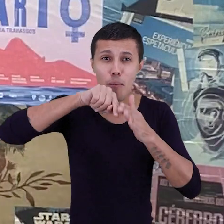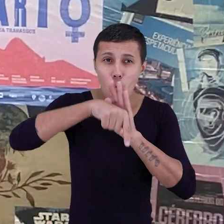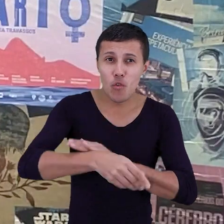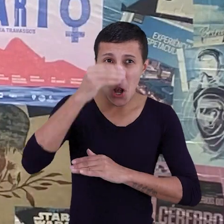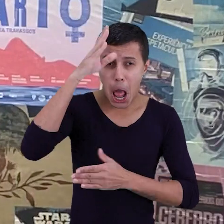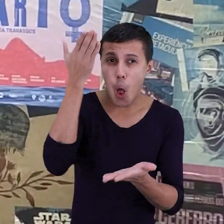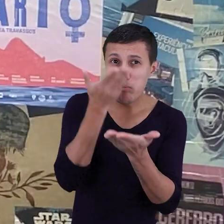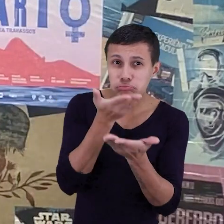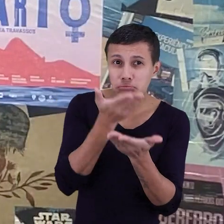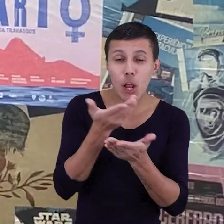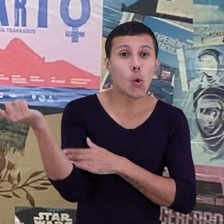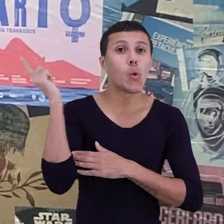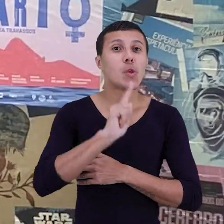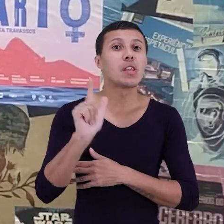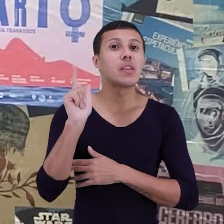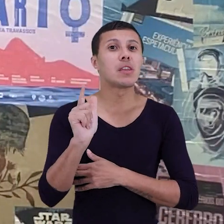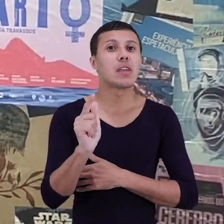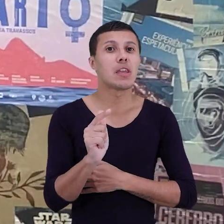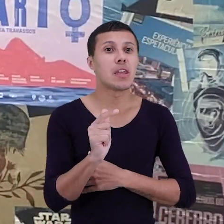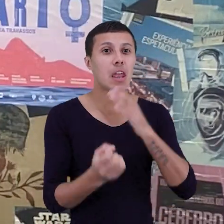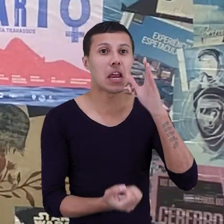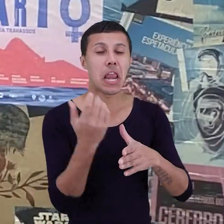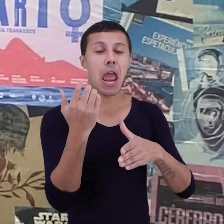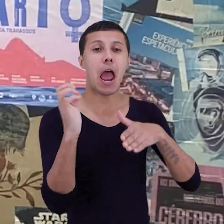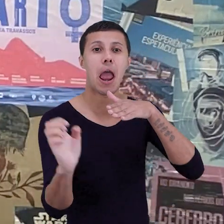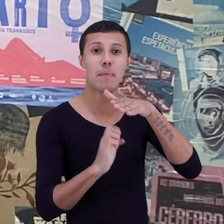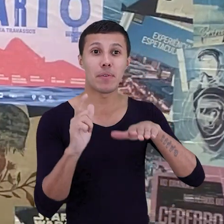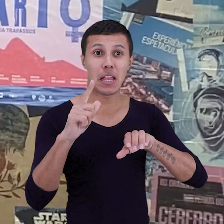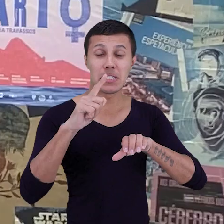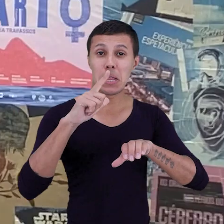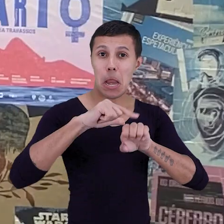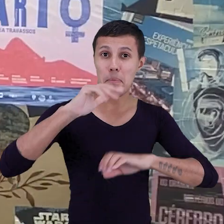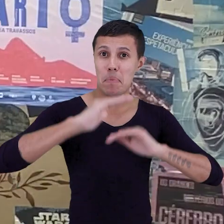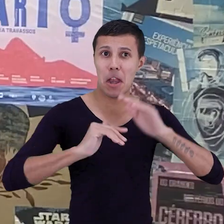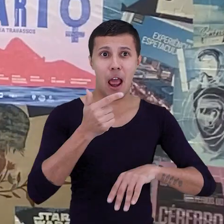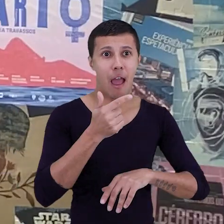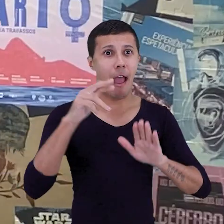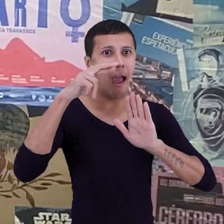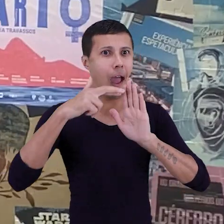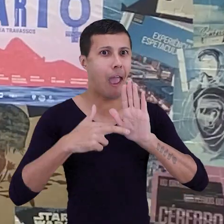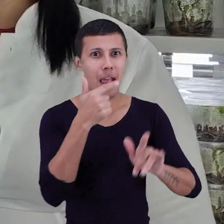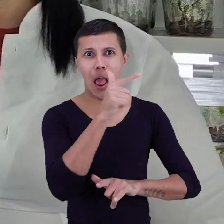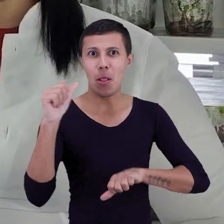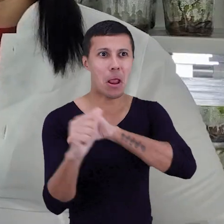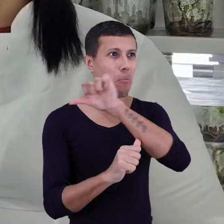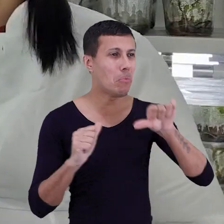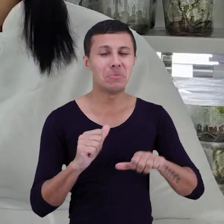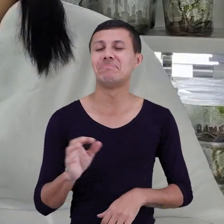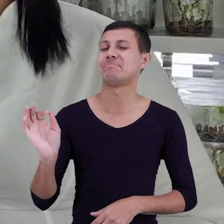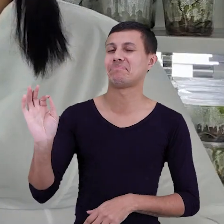especialização para conseguir abrir uma empresa. Aí, quando vocês viram empreendedoras, é outro jogo, né? Muda tudo.